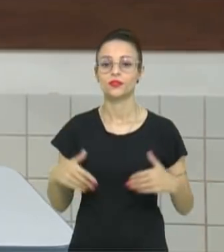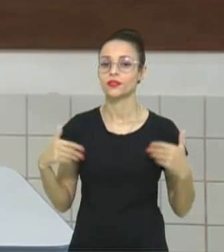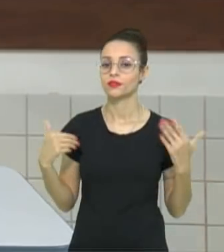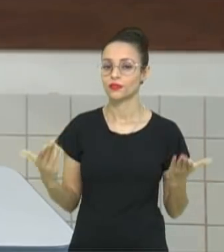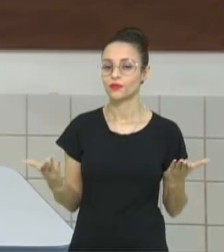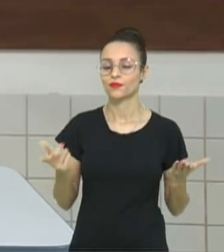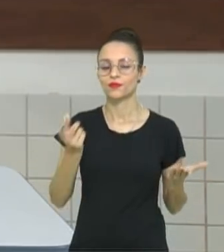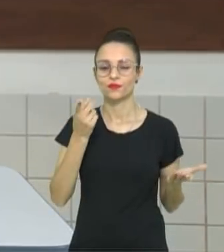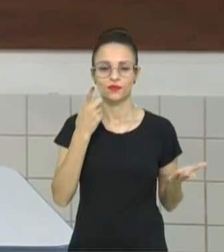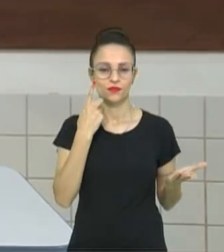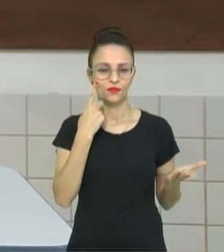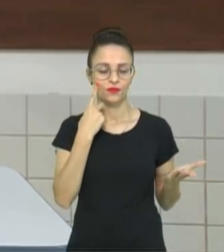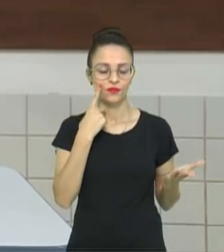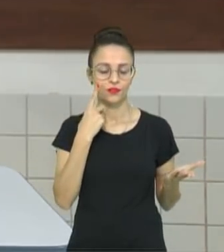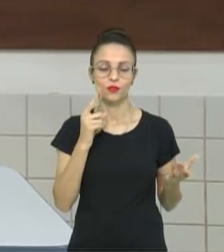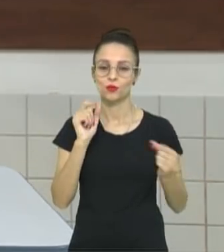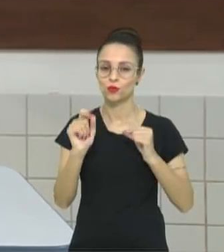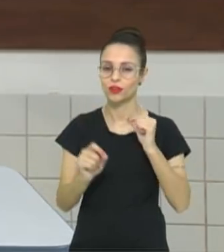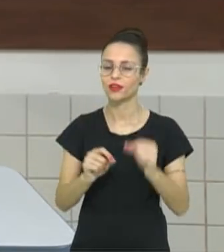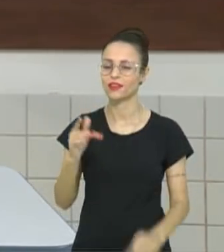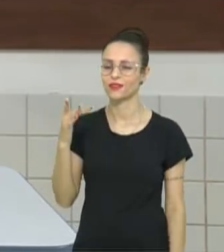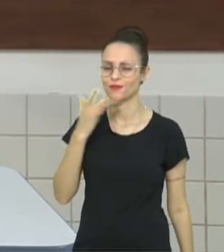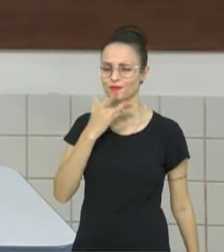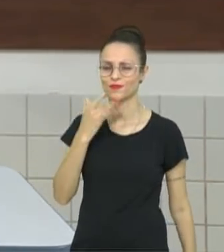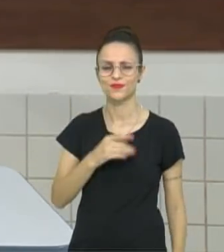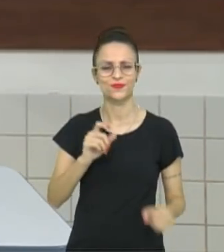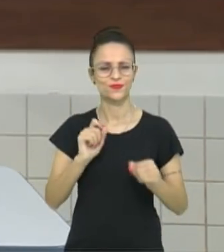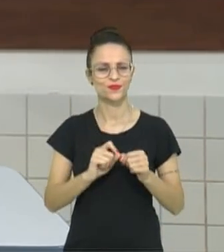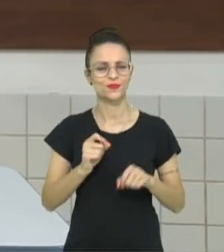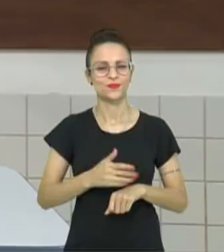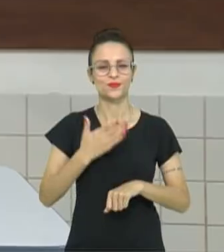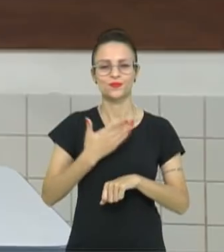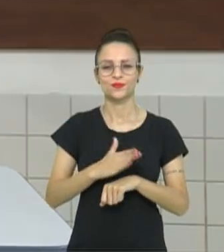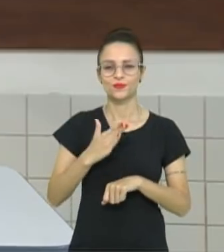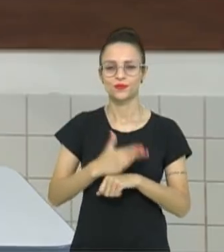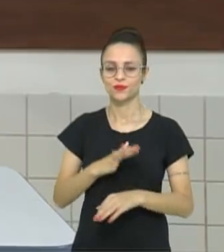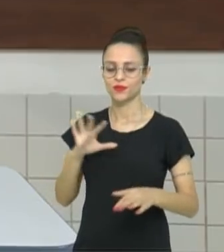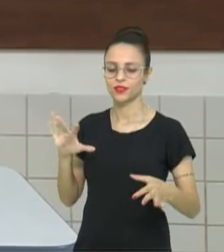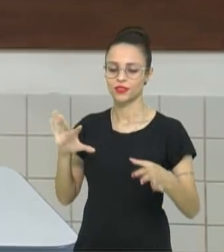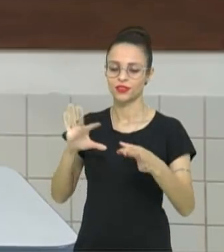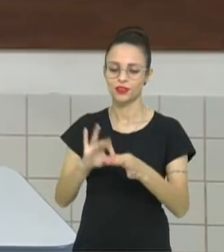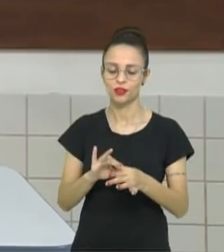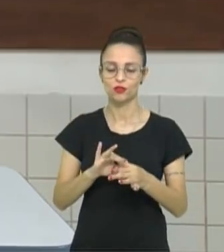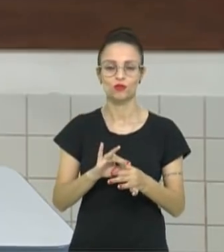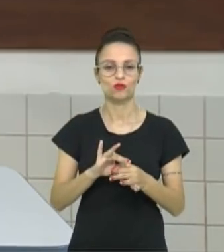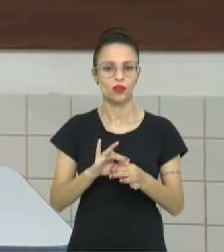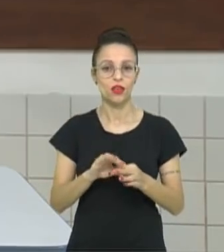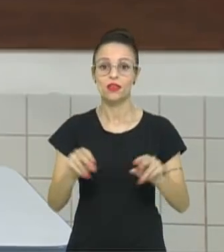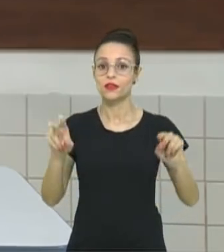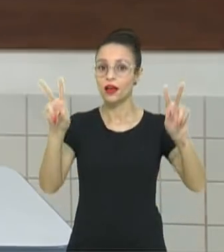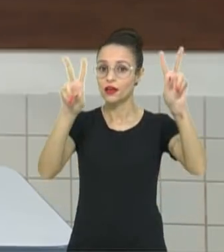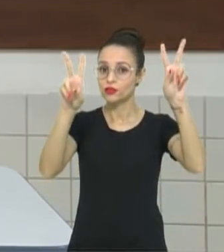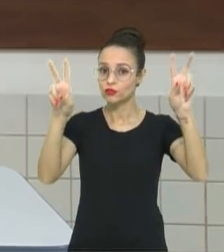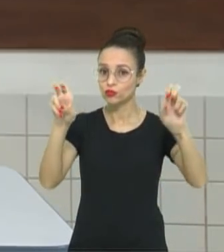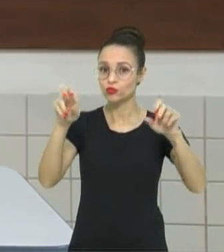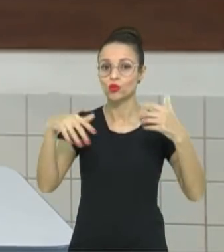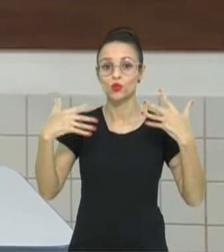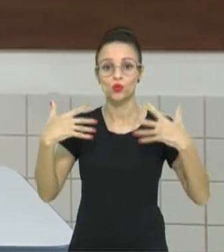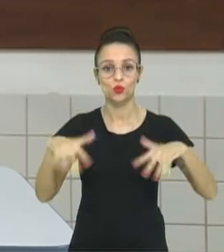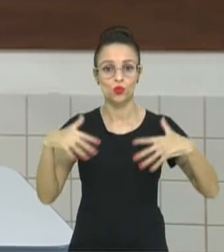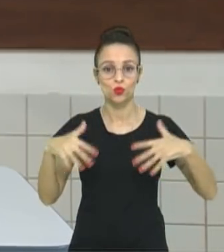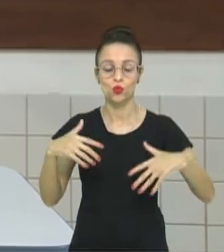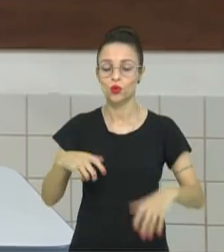lá, que coisa gostosa de fazer, né? A gente aplicar um assunto tão